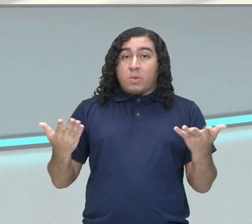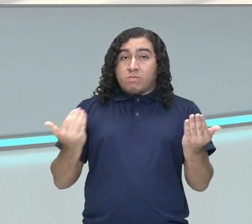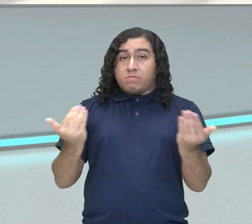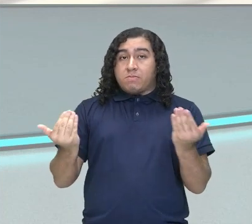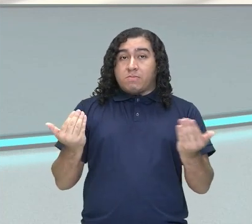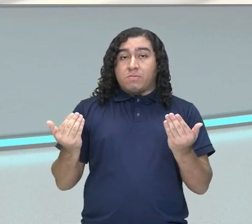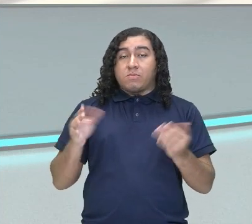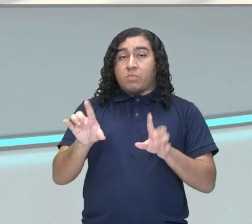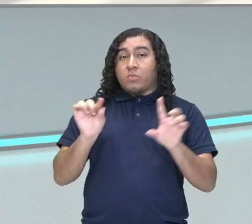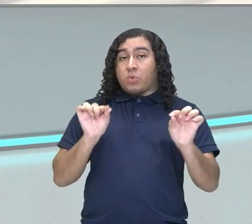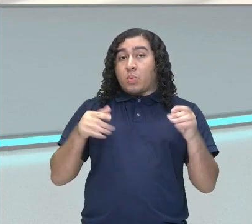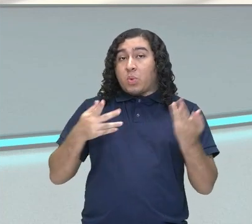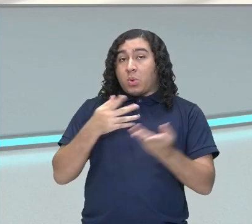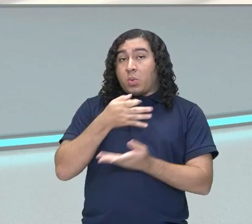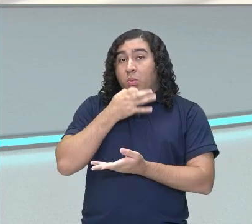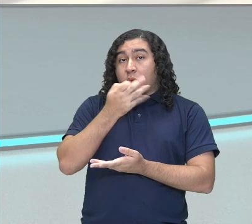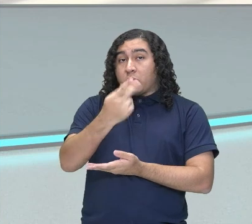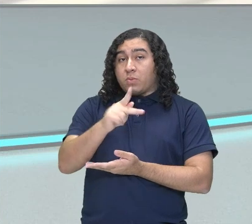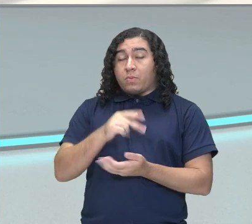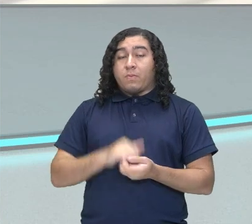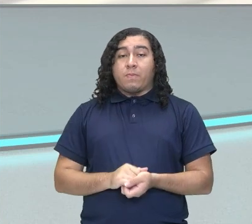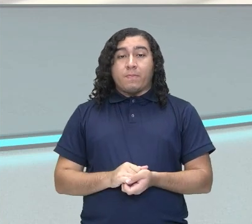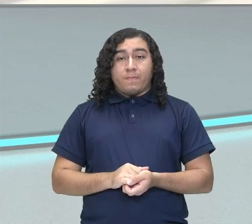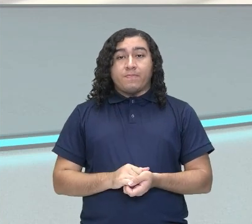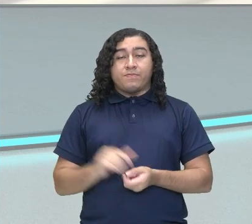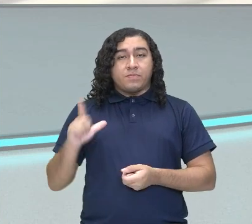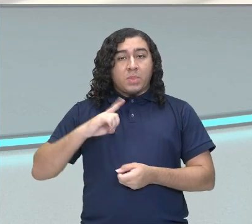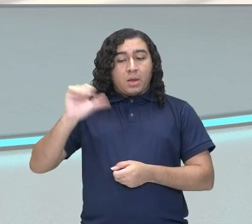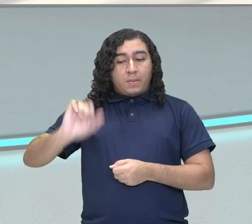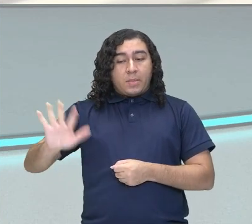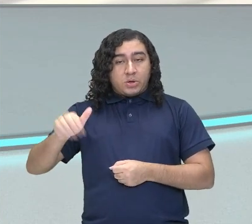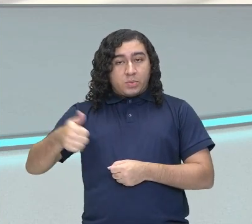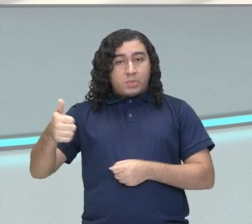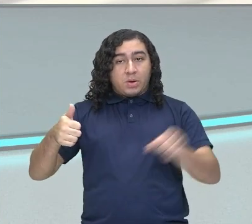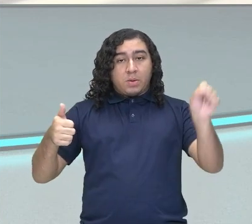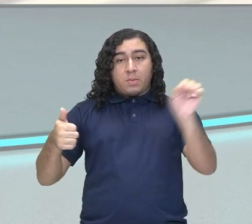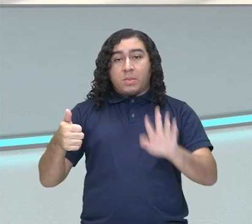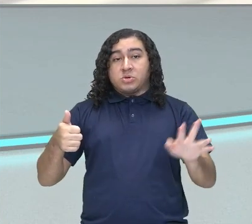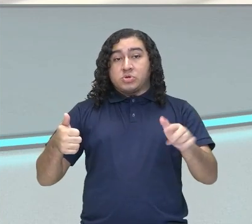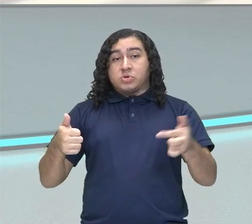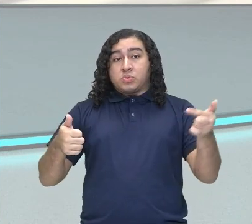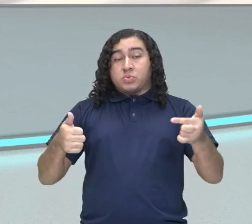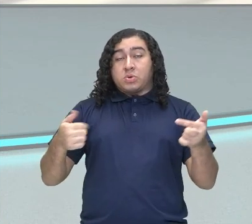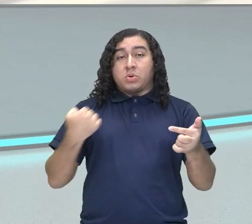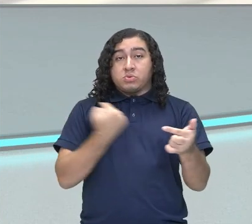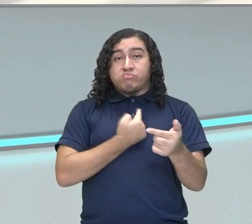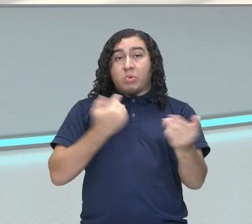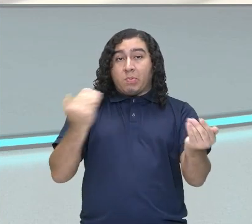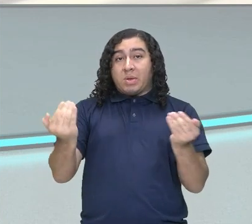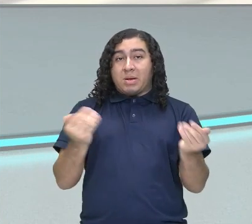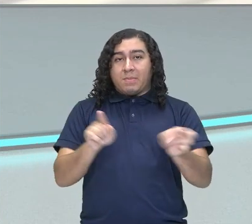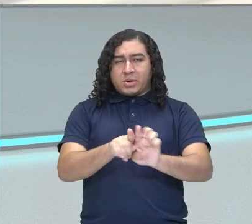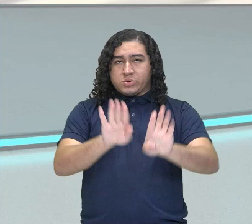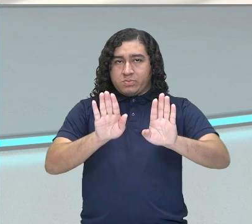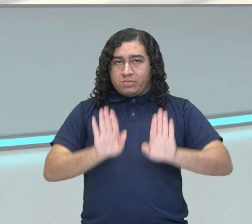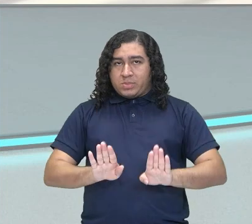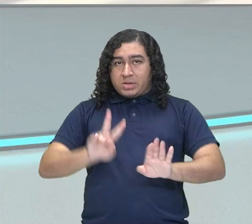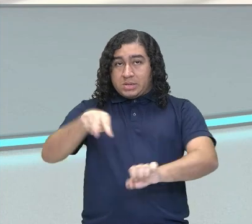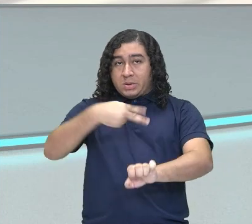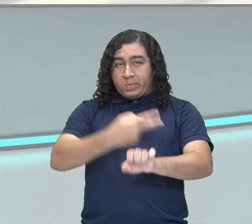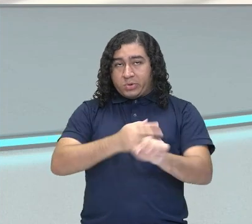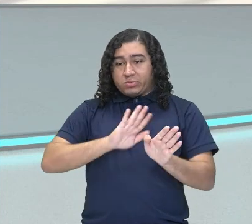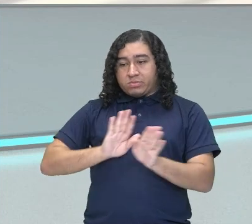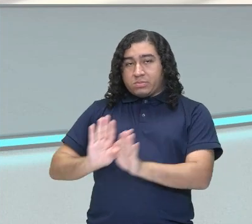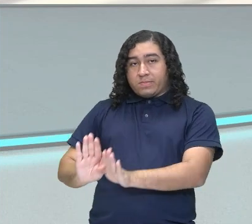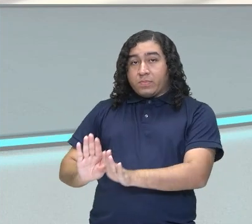você escolheria? Então, eu trouxe essas duas imagens aqui para nós compararmos, mas não agora, daqui a pouco.